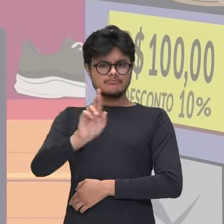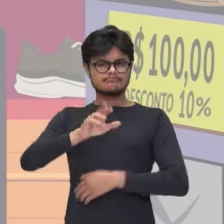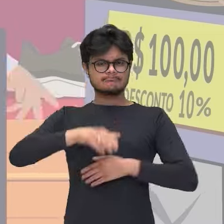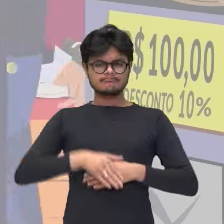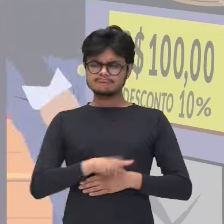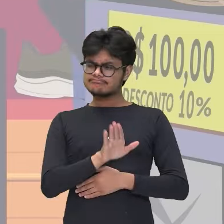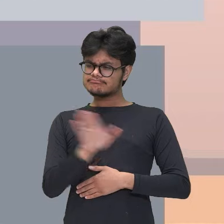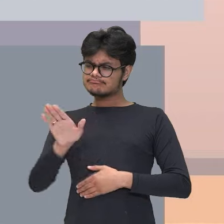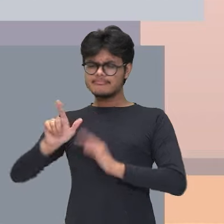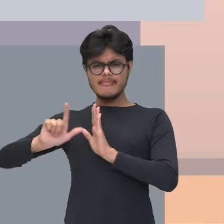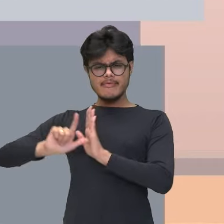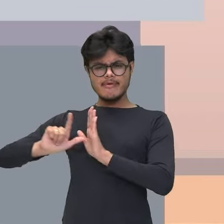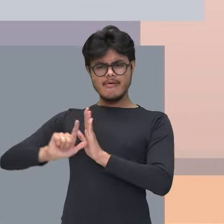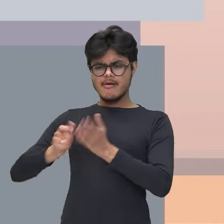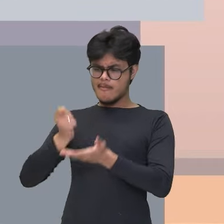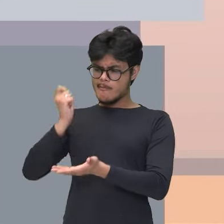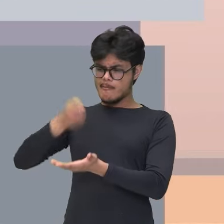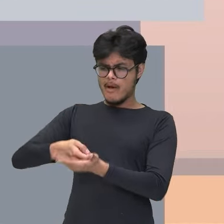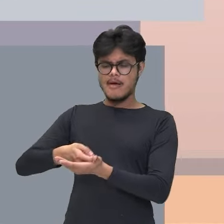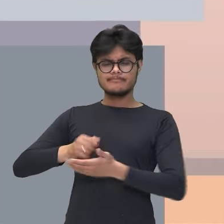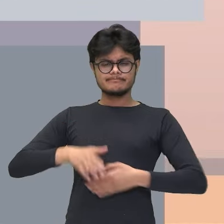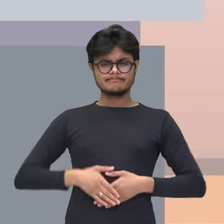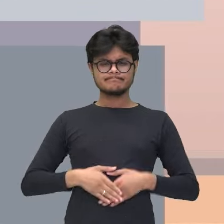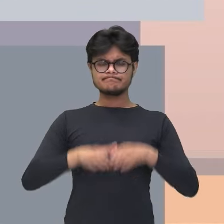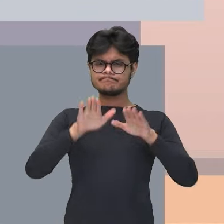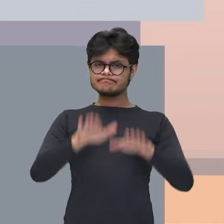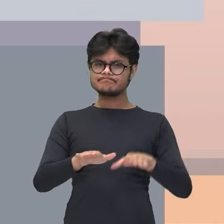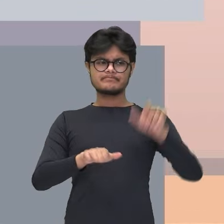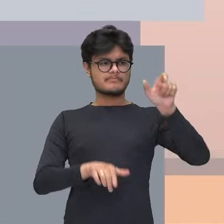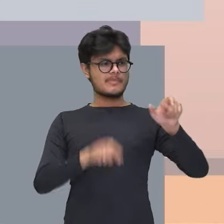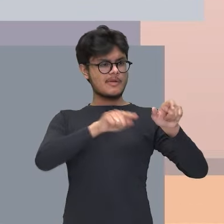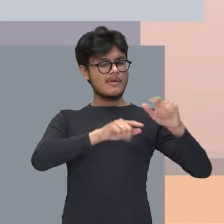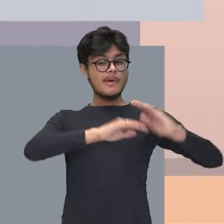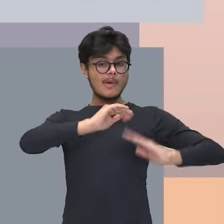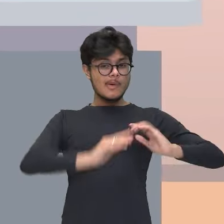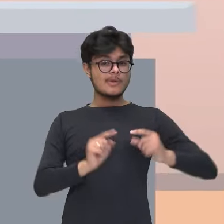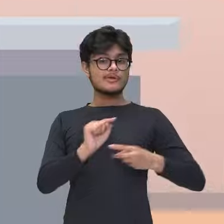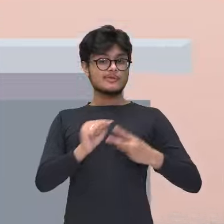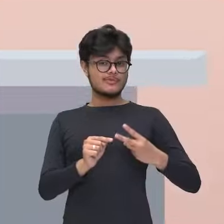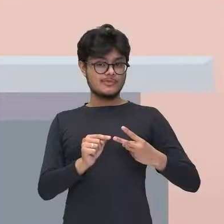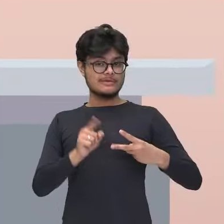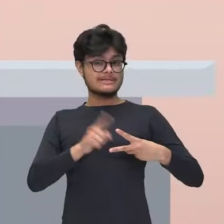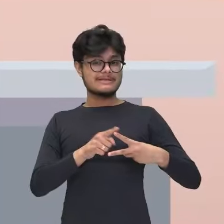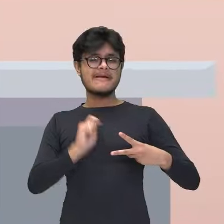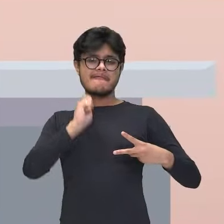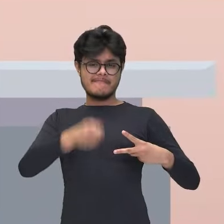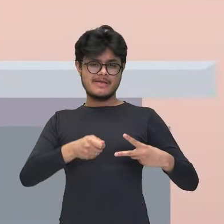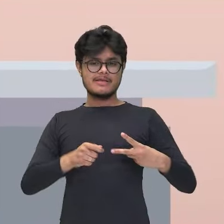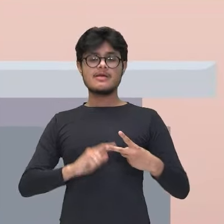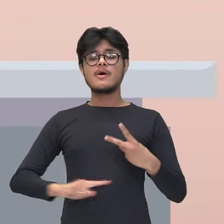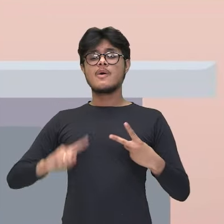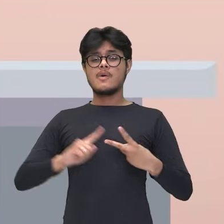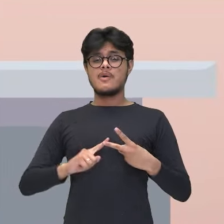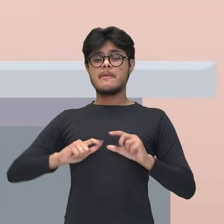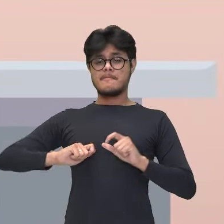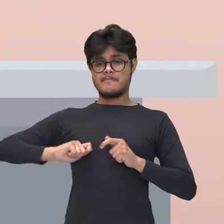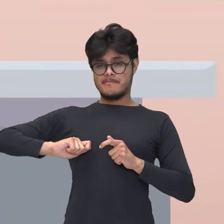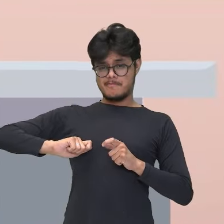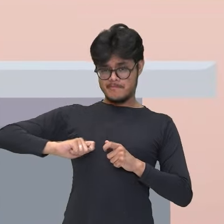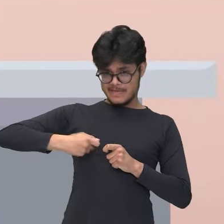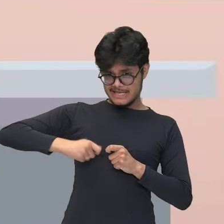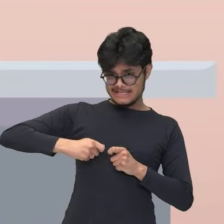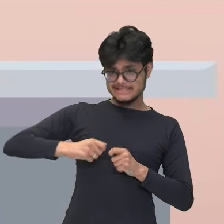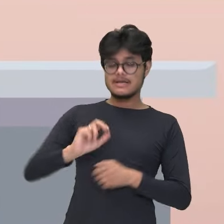dirigir ao caixa para efetuar o pagamento, o vendedor apresentou duas opções: pagar à vista ou via Pix com um desconto de